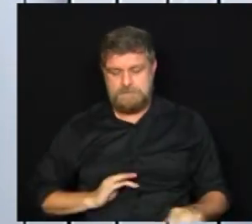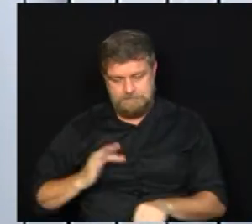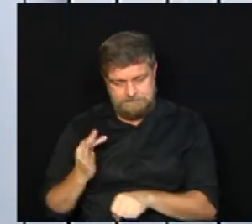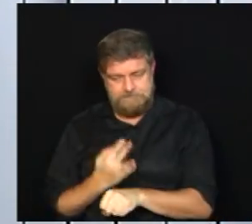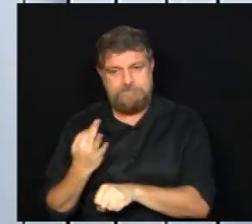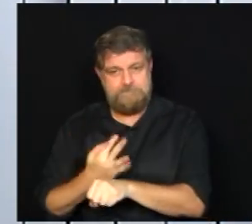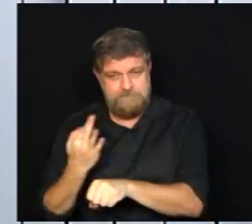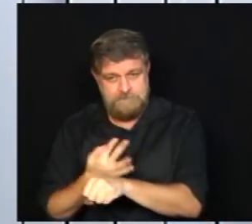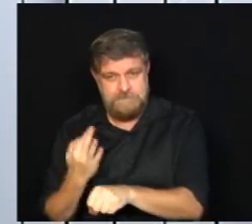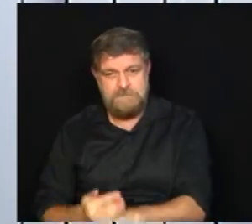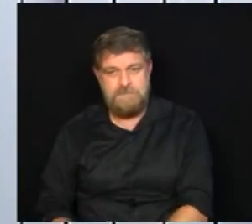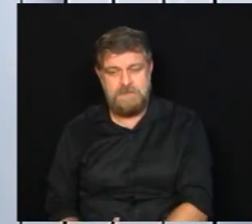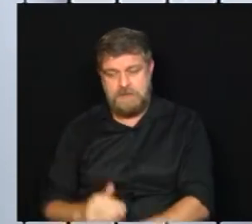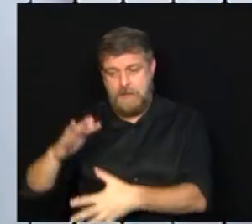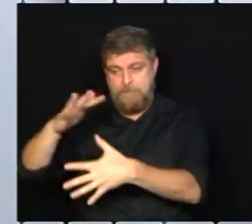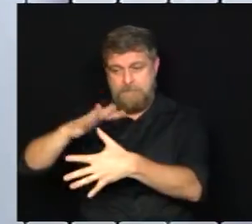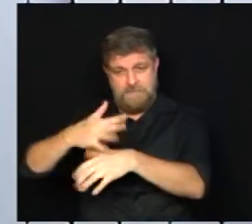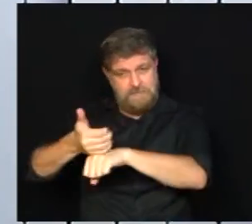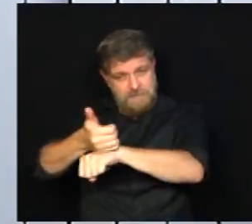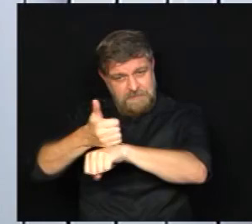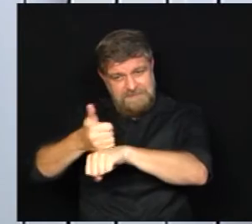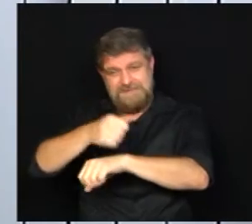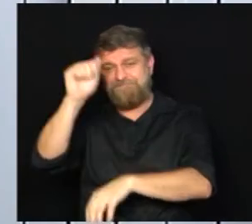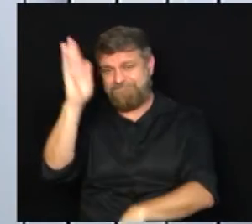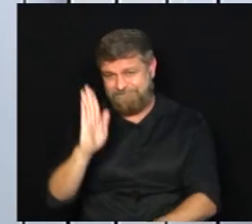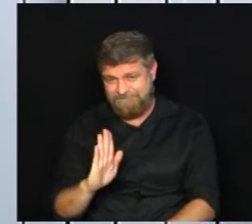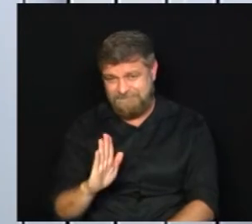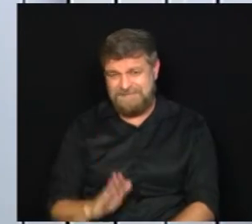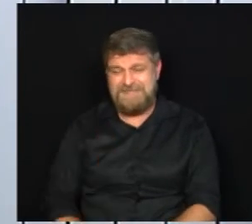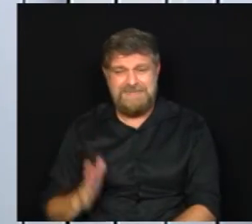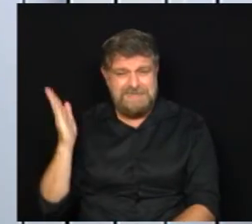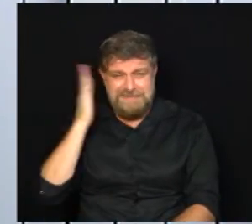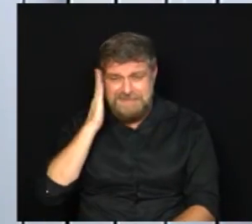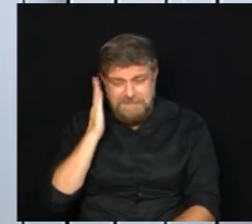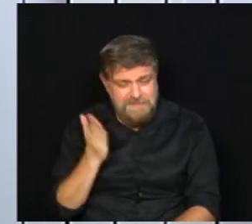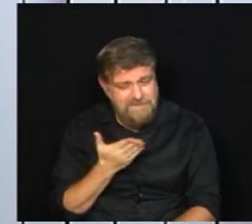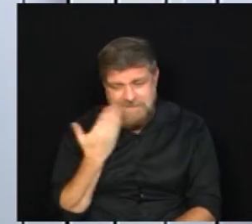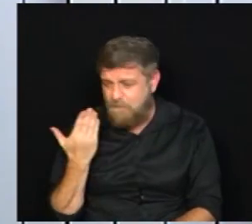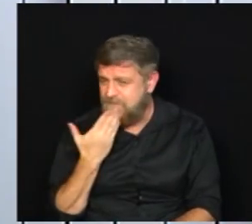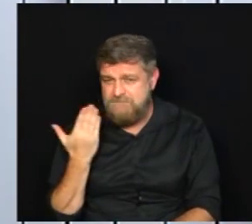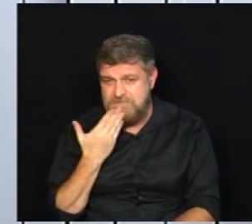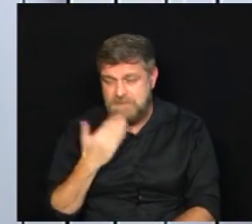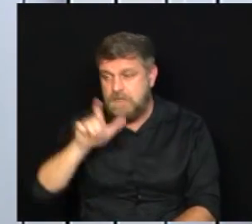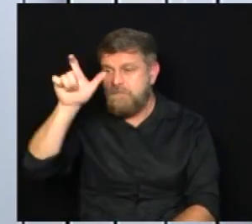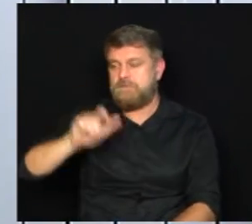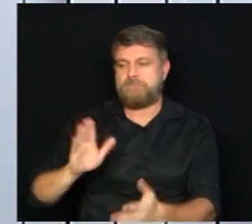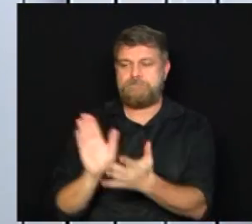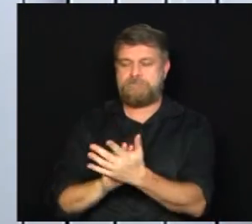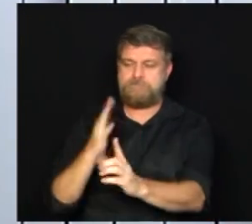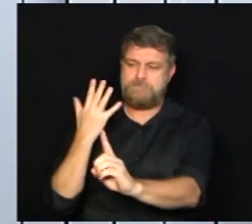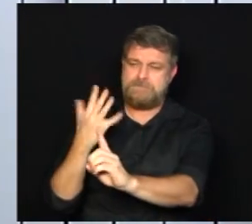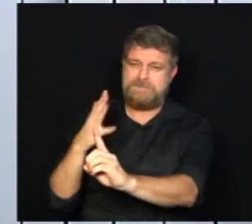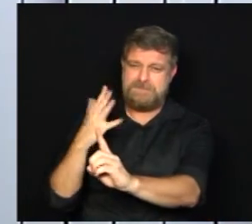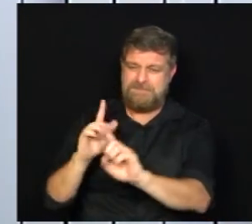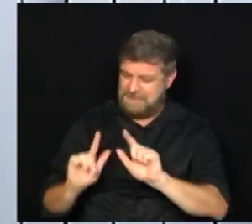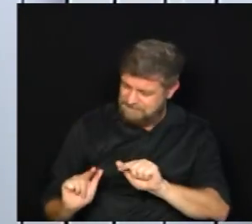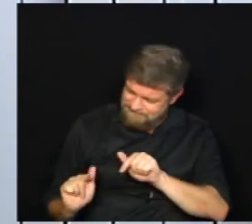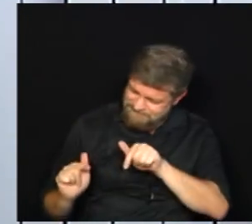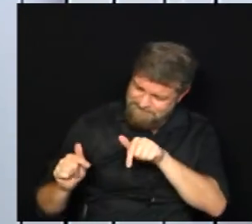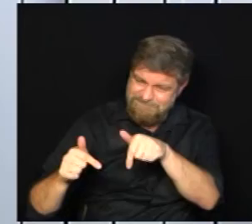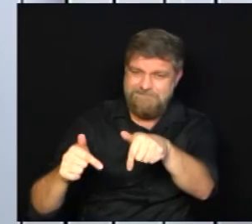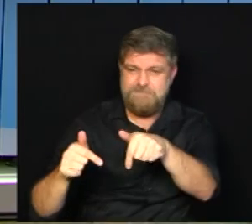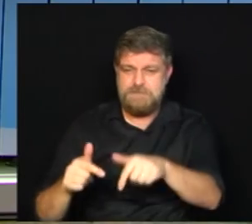um esporte de alto rendimento no nosso país, que a gente sabe que não é fácil, mas você está de parabéns, a sua